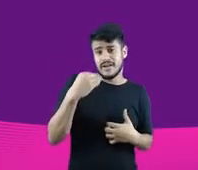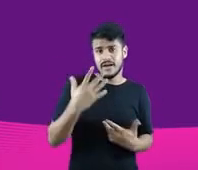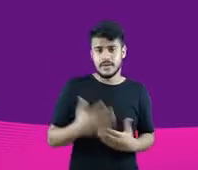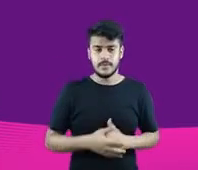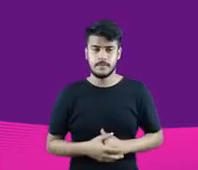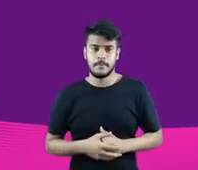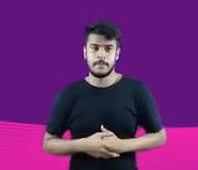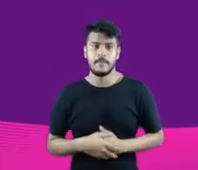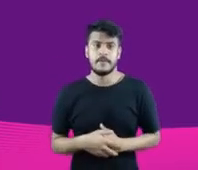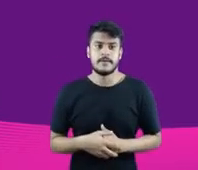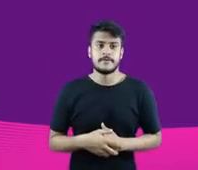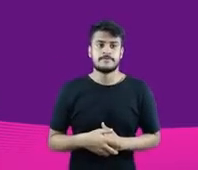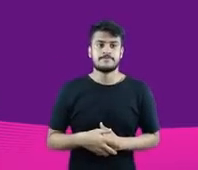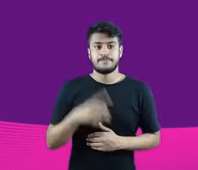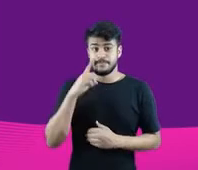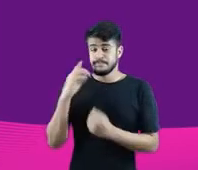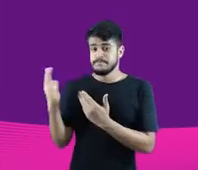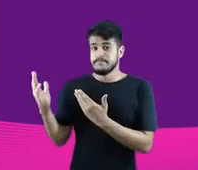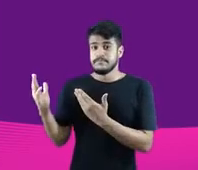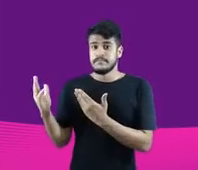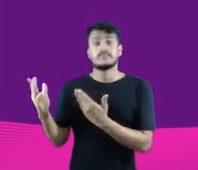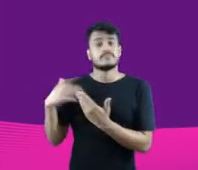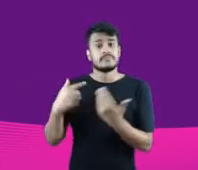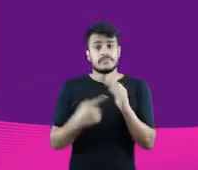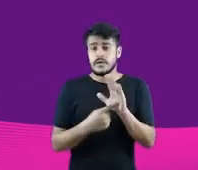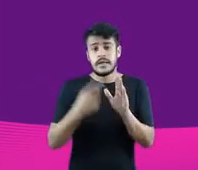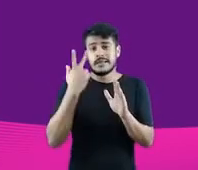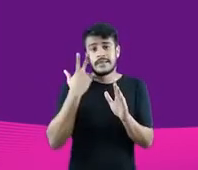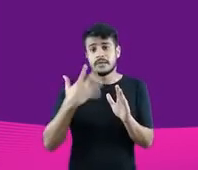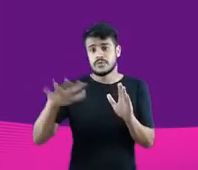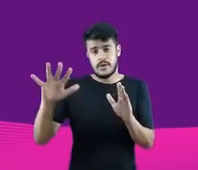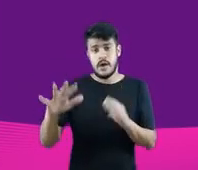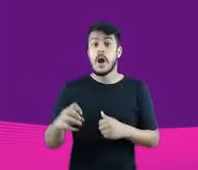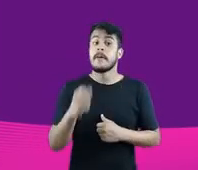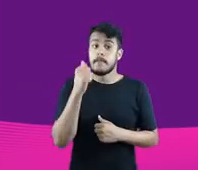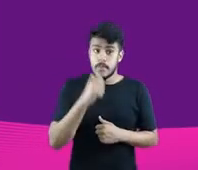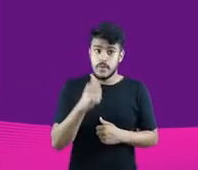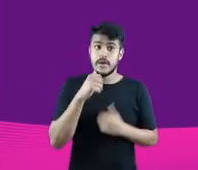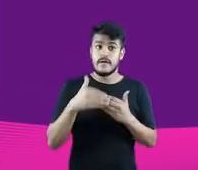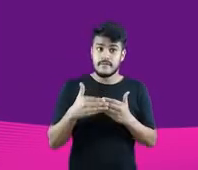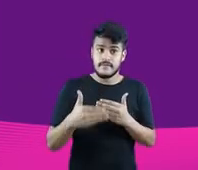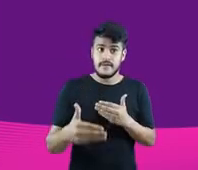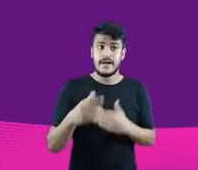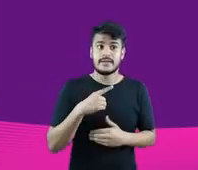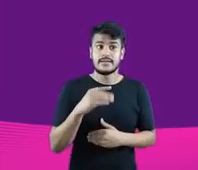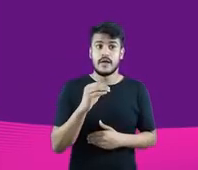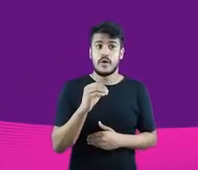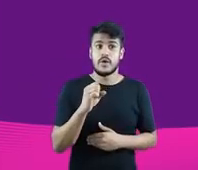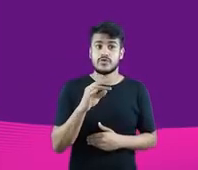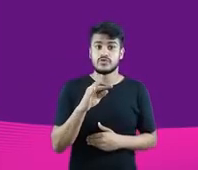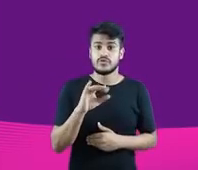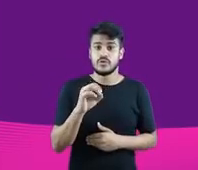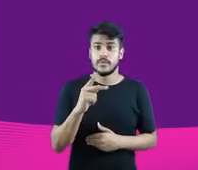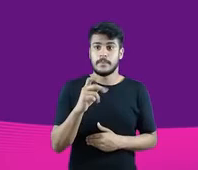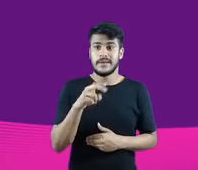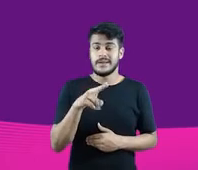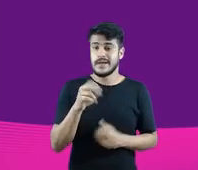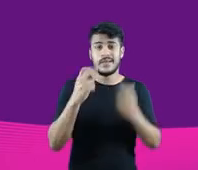Aqui é só para mostrar que, naturalmente, a mulher vai tendo uma osteopenia natural e